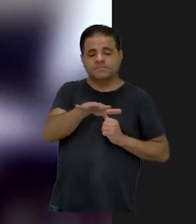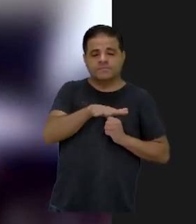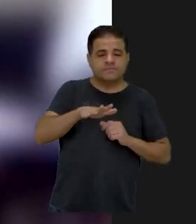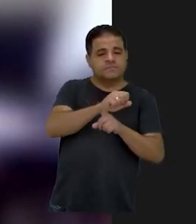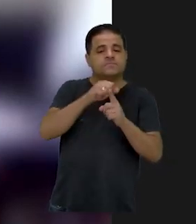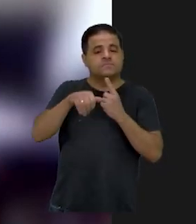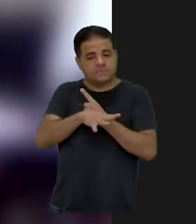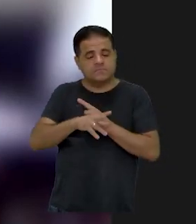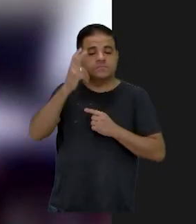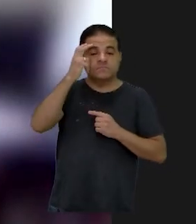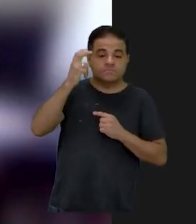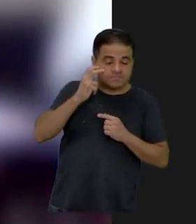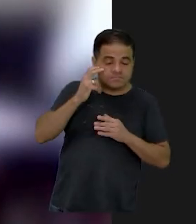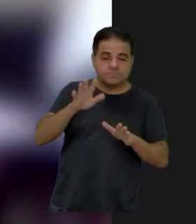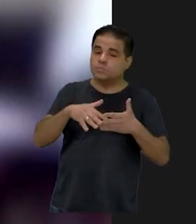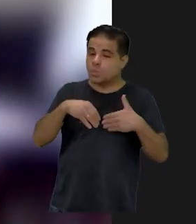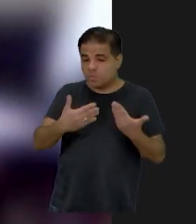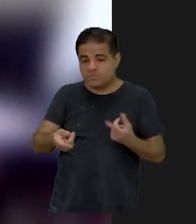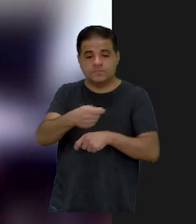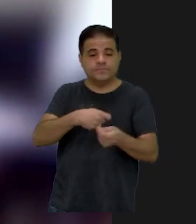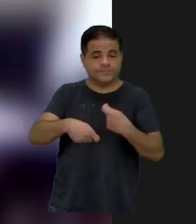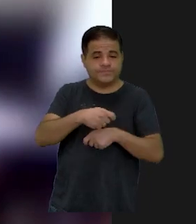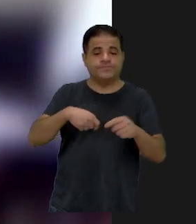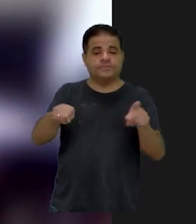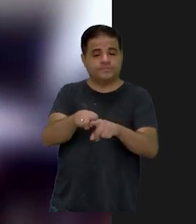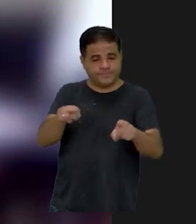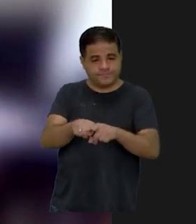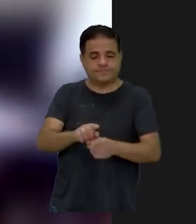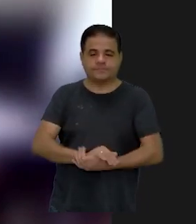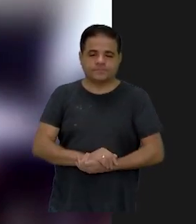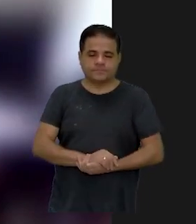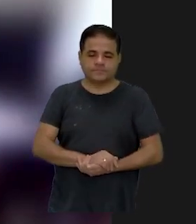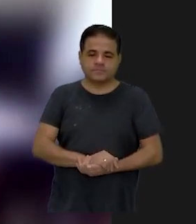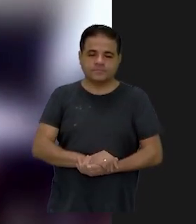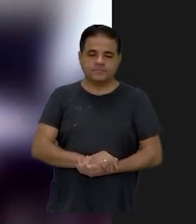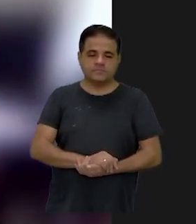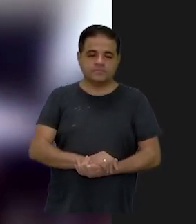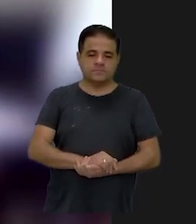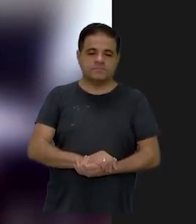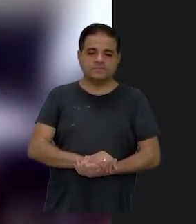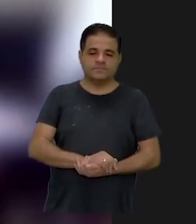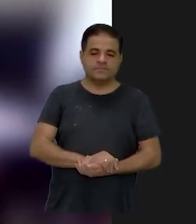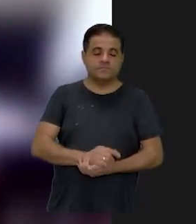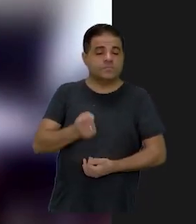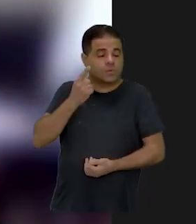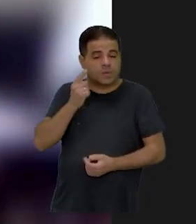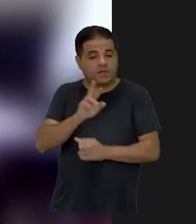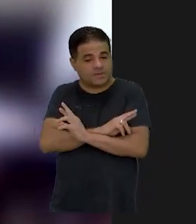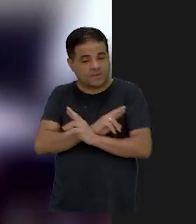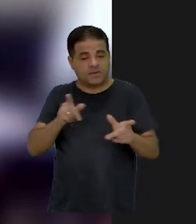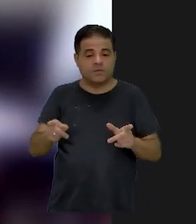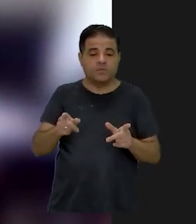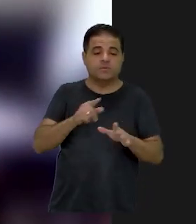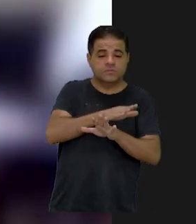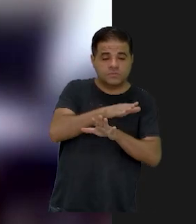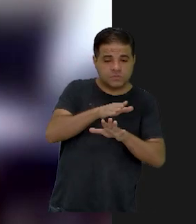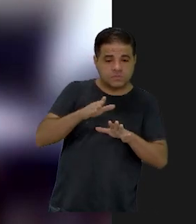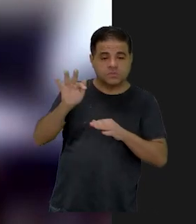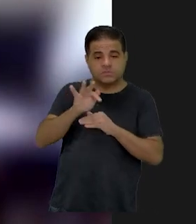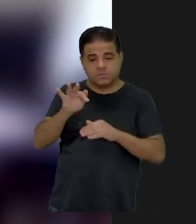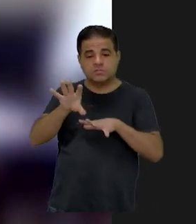construir e criar experimentos, modelos, protótipos, sempre envolvidos em algum